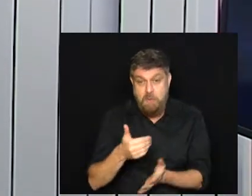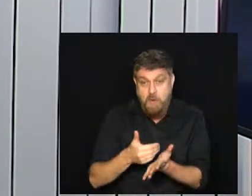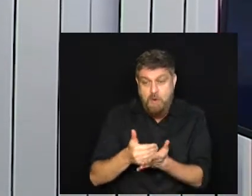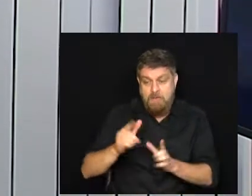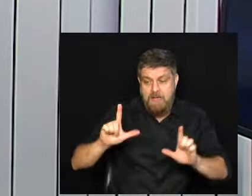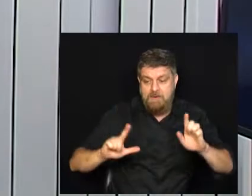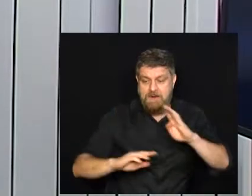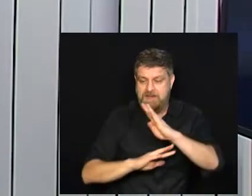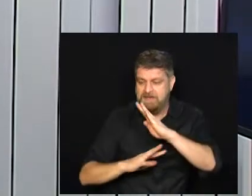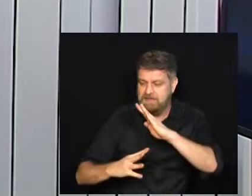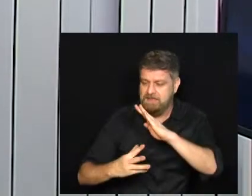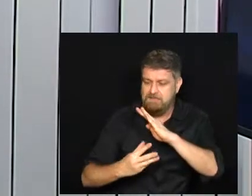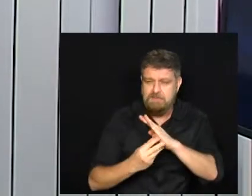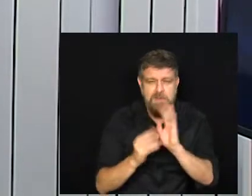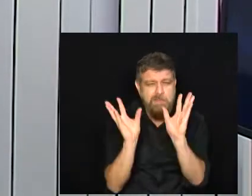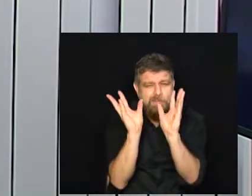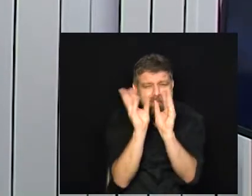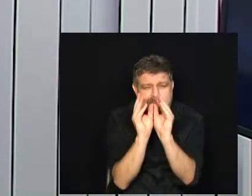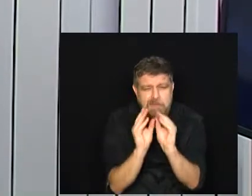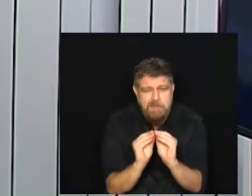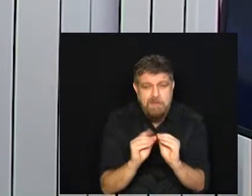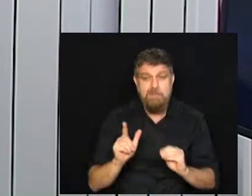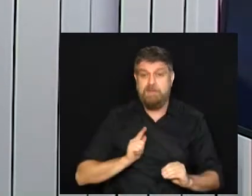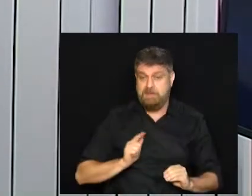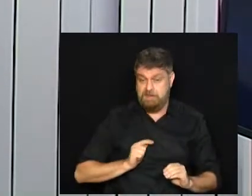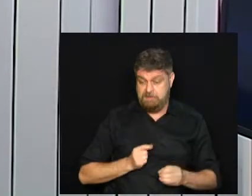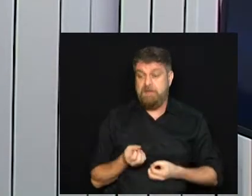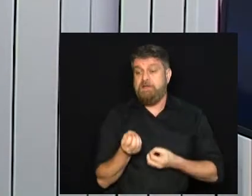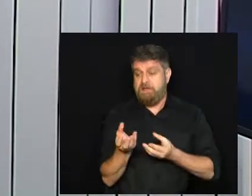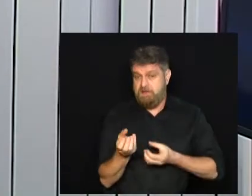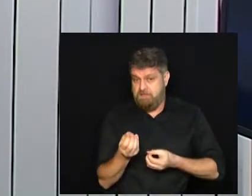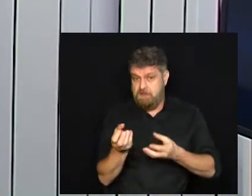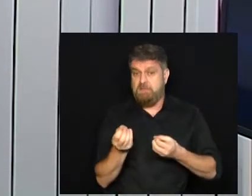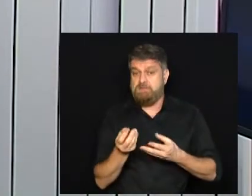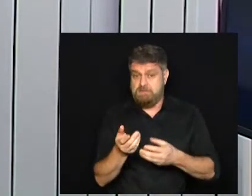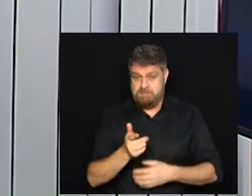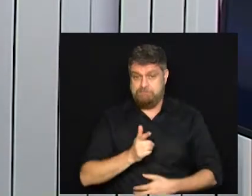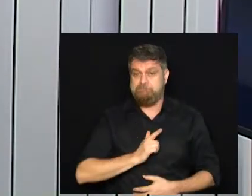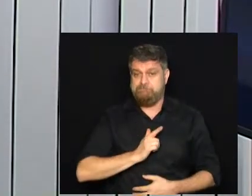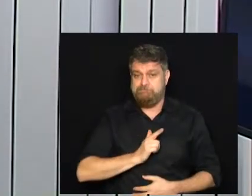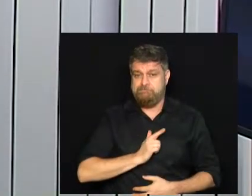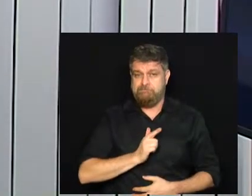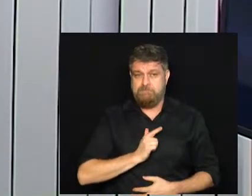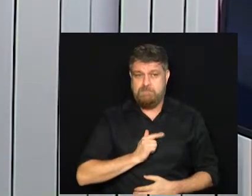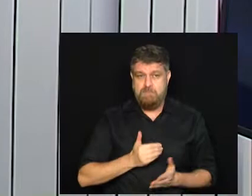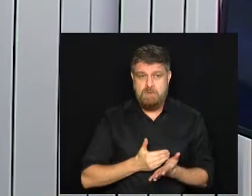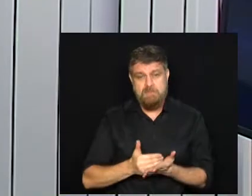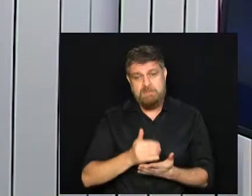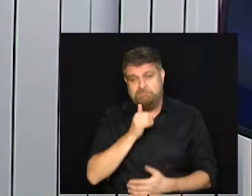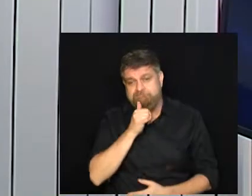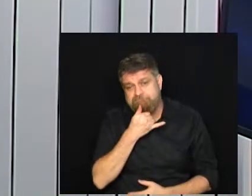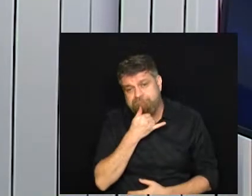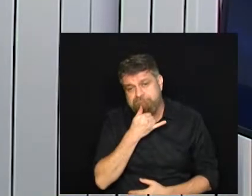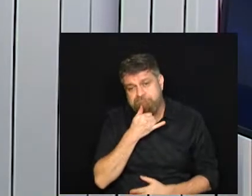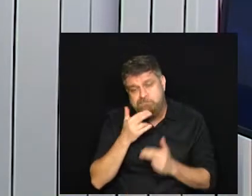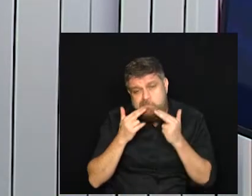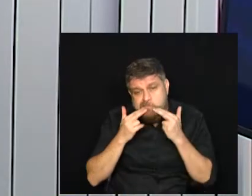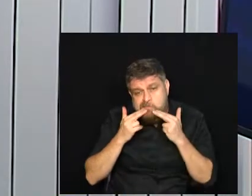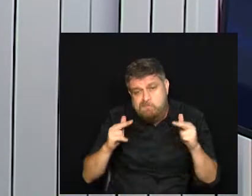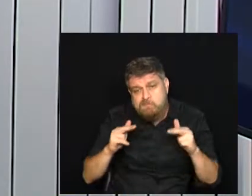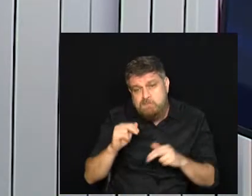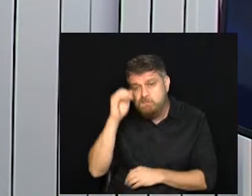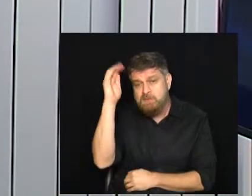Câmara Total, edição curta, mas com muitas informações. A gente abre, infelizmente, com a notícia que o